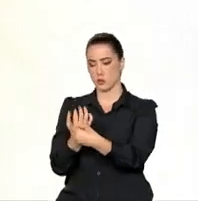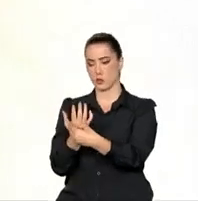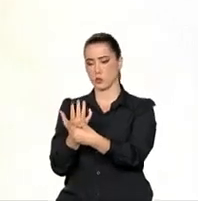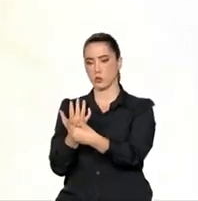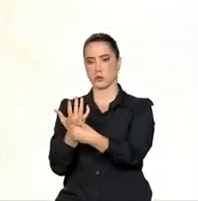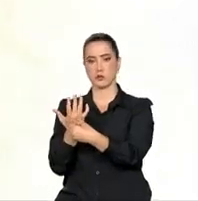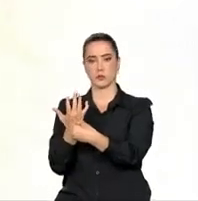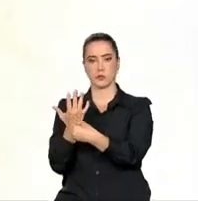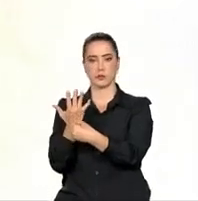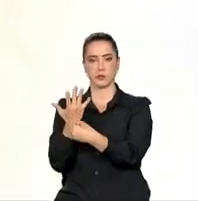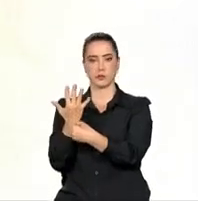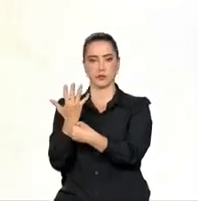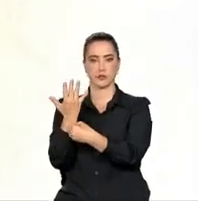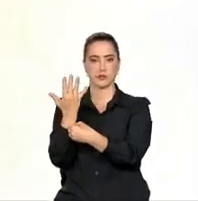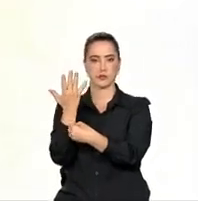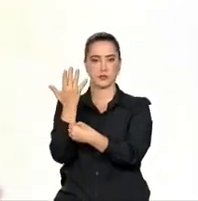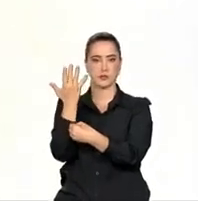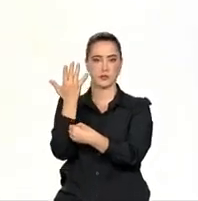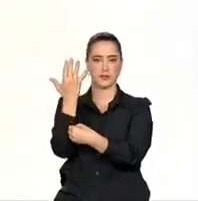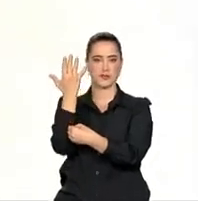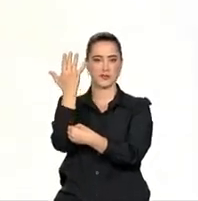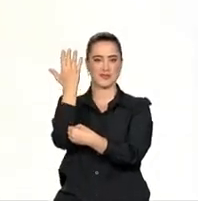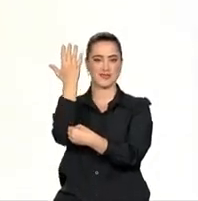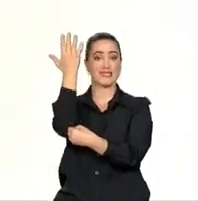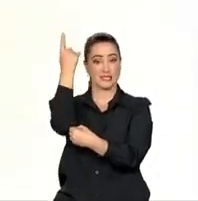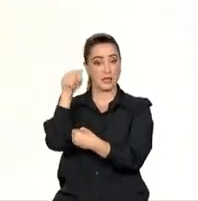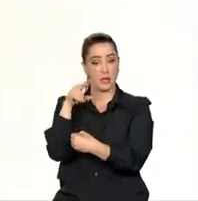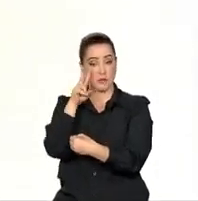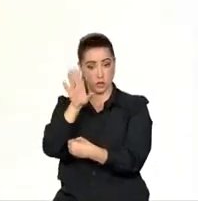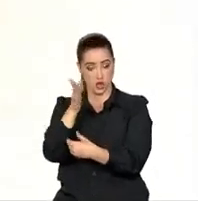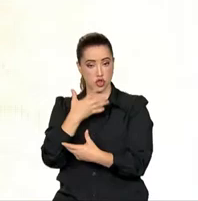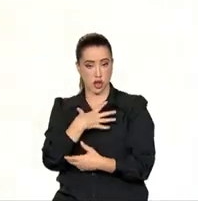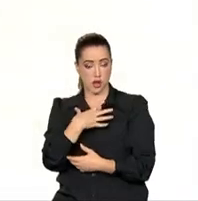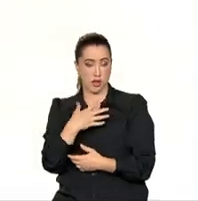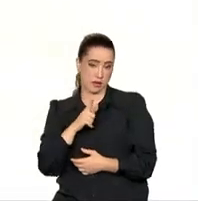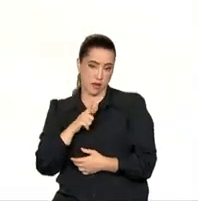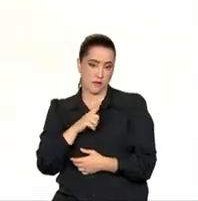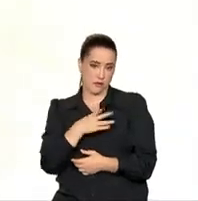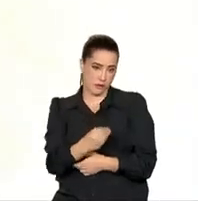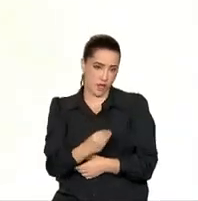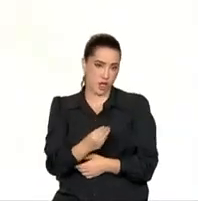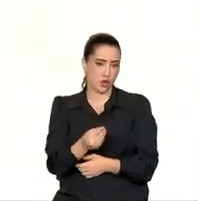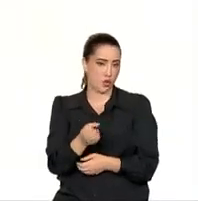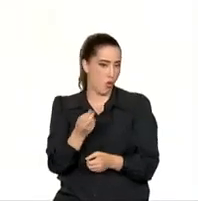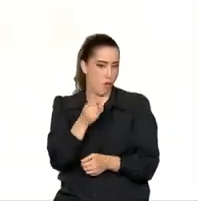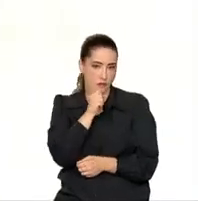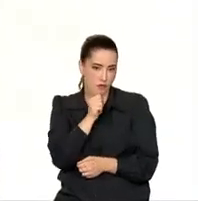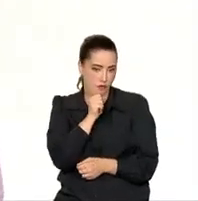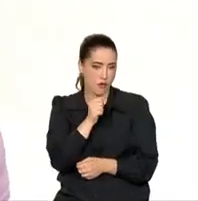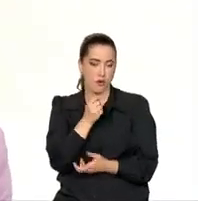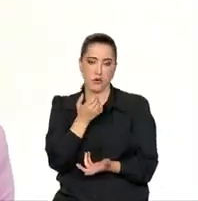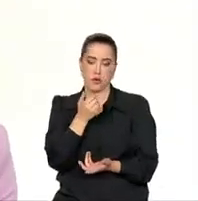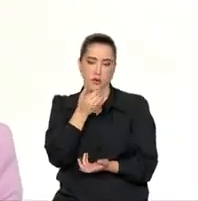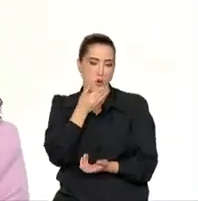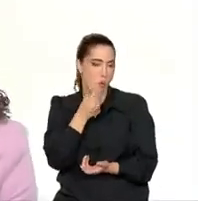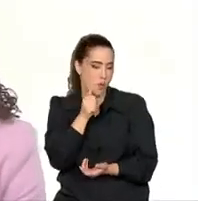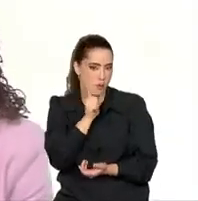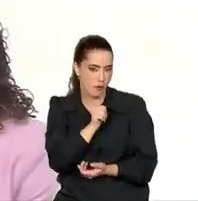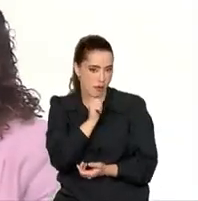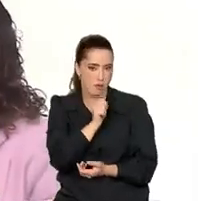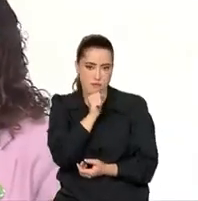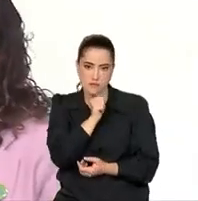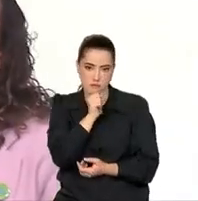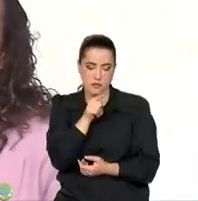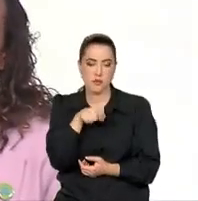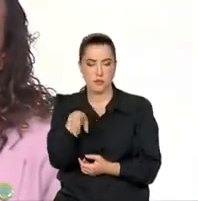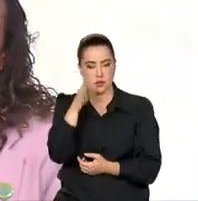nascer, enfim. Então, quem já criou filho, filha, quem é avô, avó, sabe aqui perfeitamente do que eu estou falando. Por isso, o que a